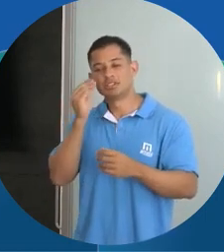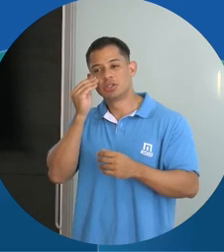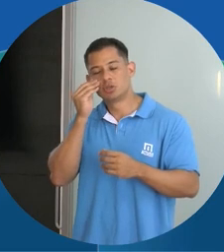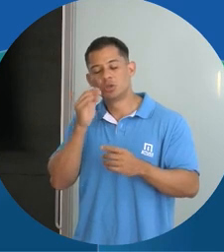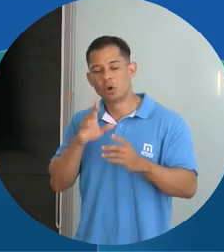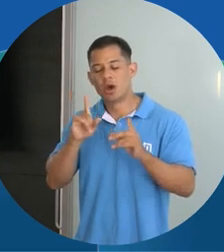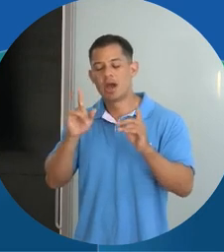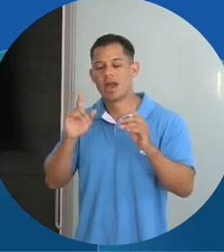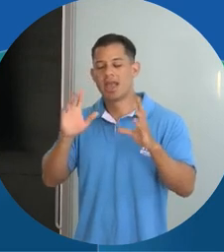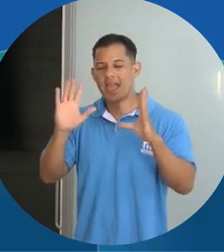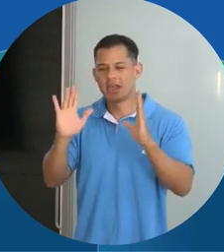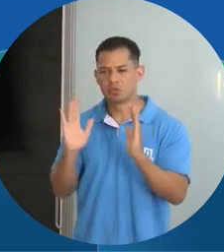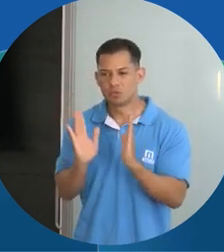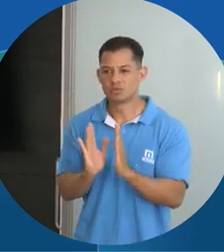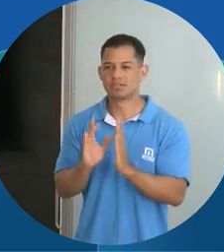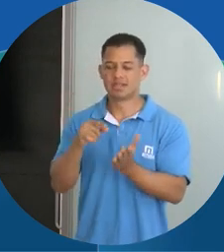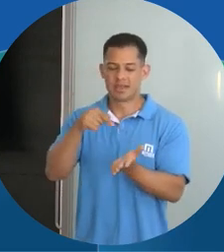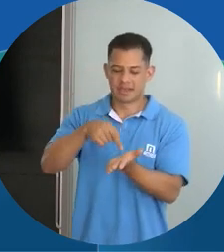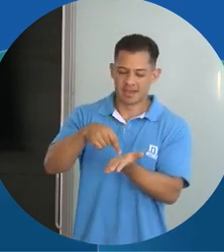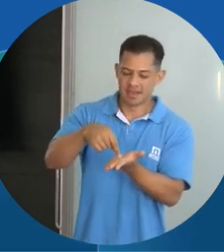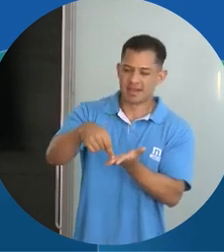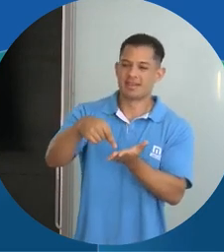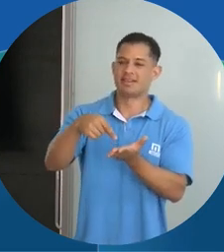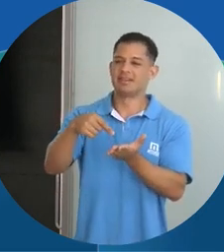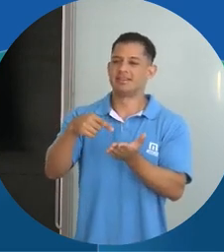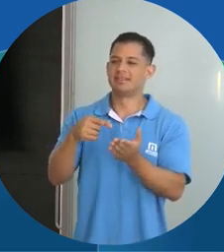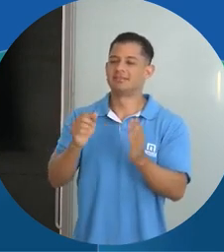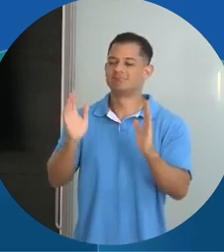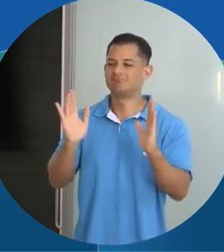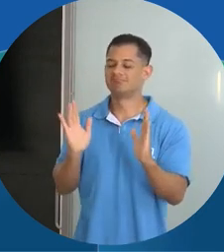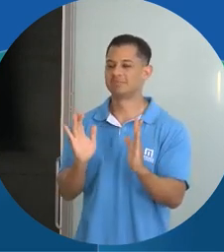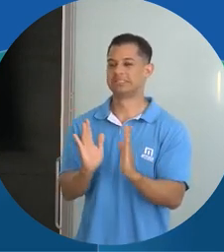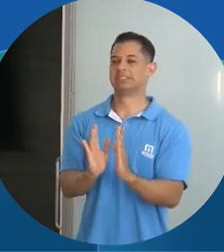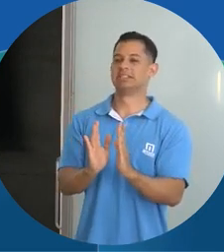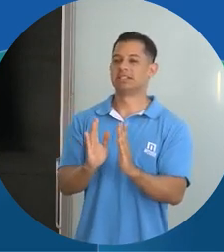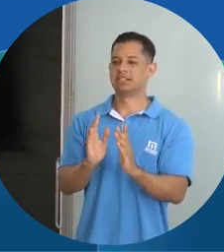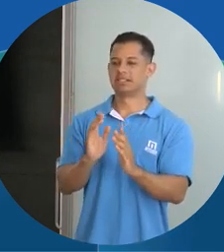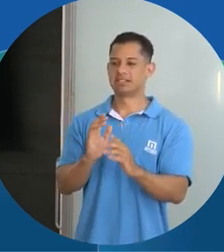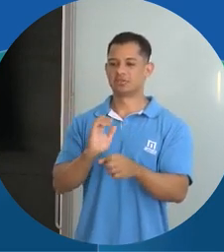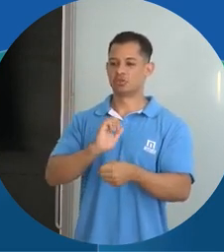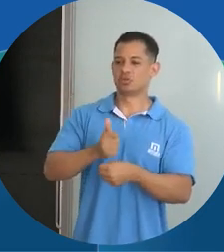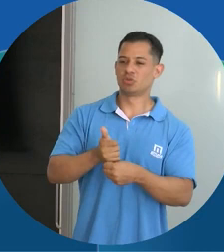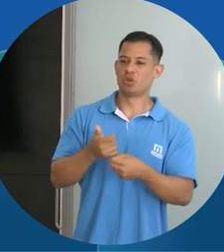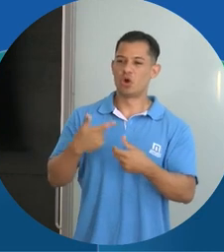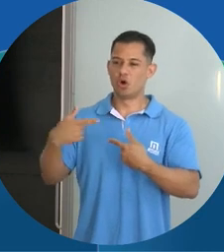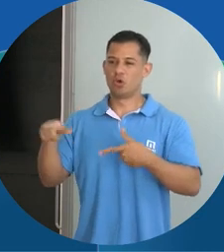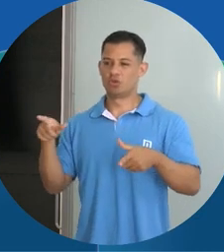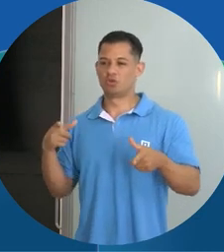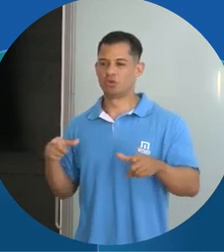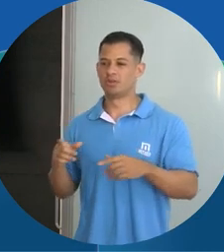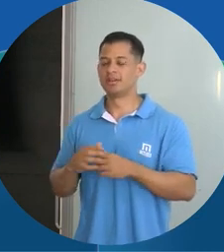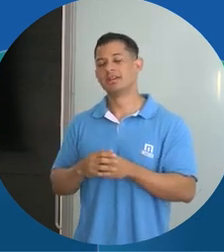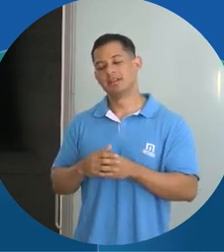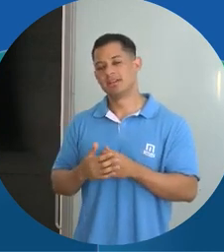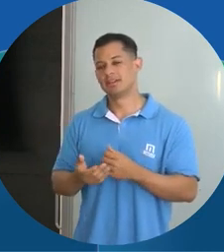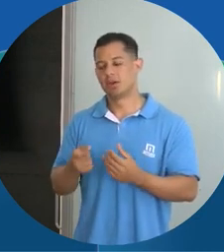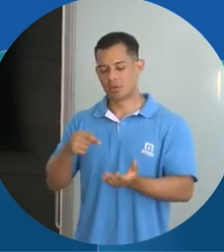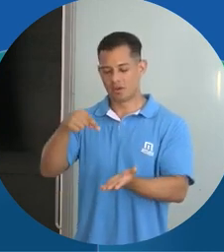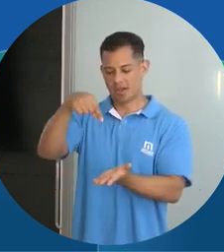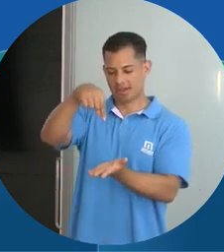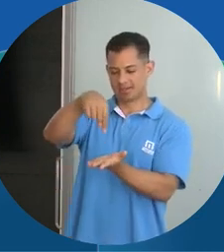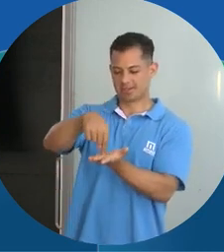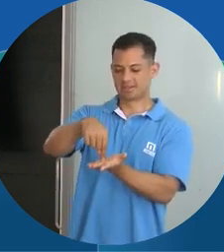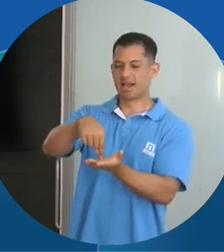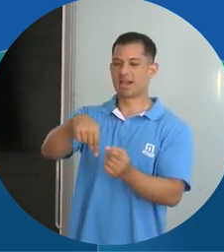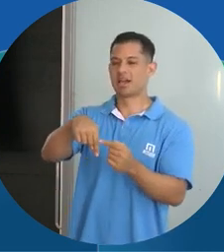estacas e prazo de obra. Então, ela foi daí em diante, ela foi a estaca utilizada,